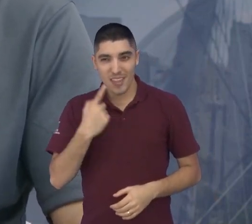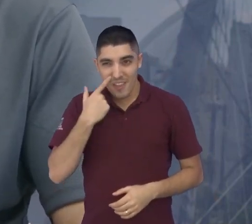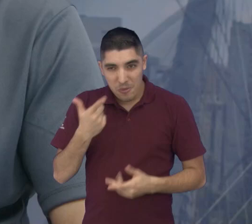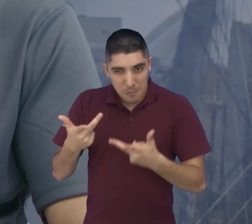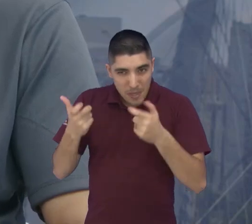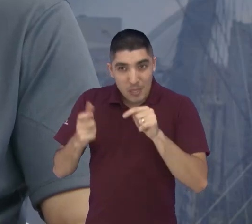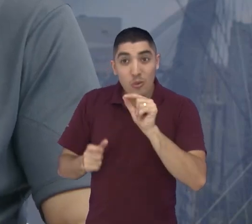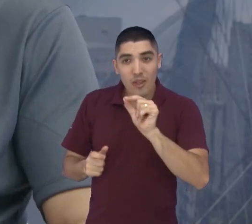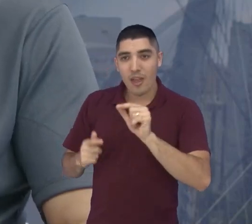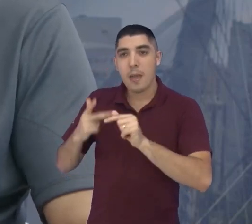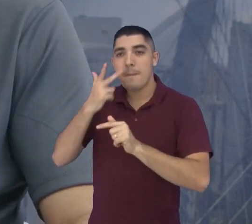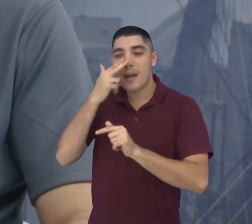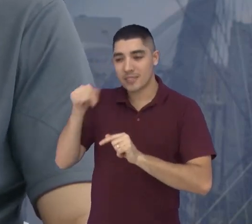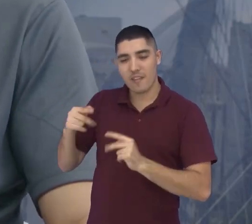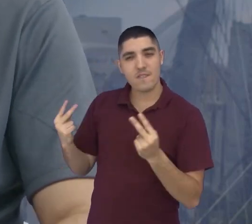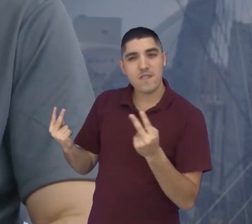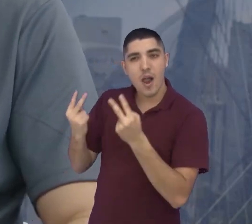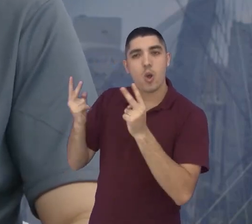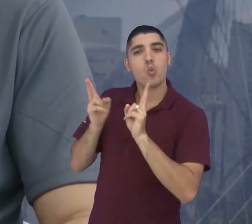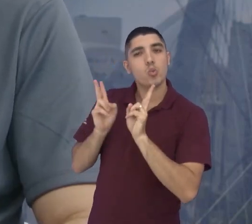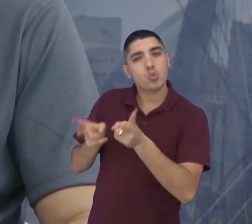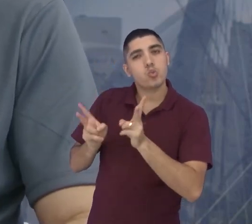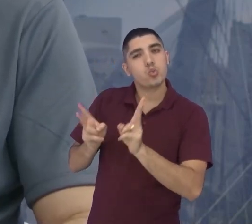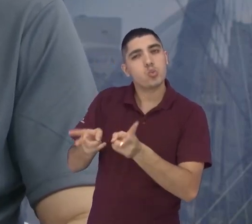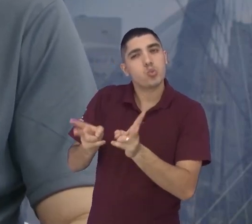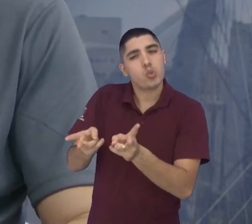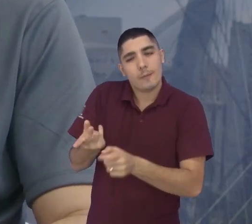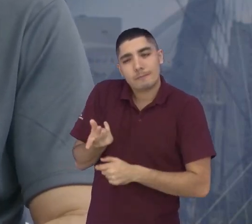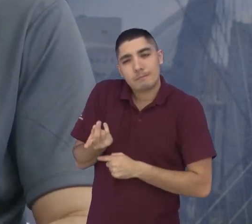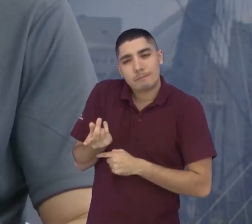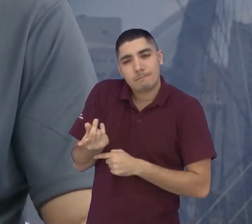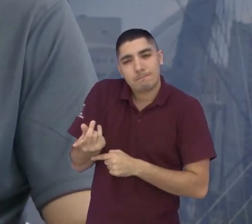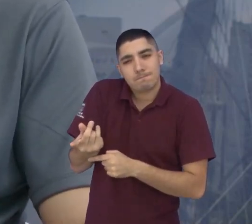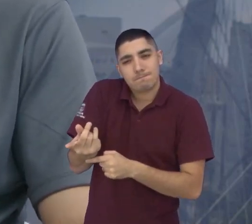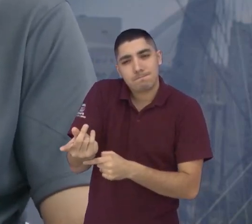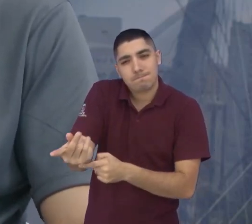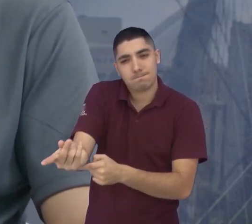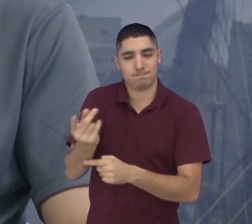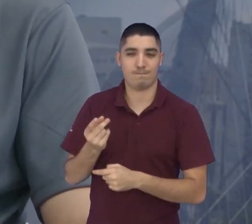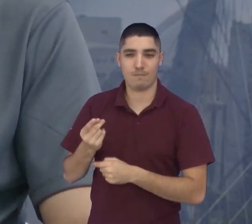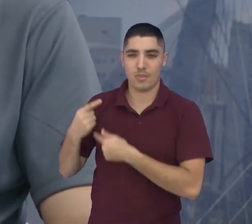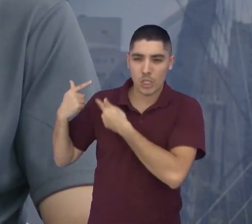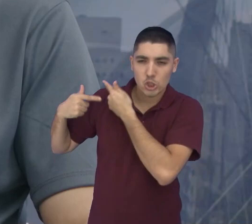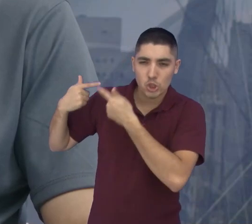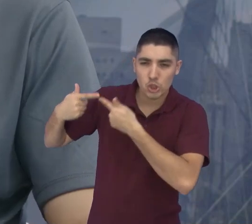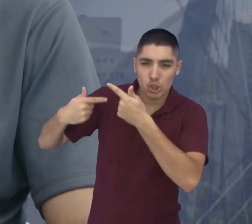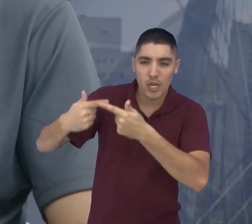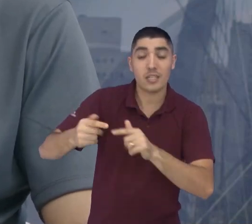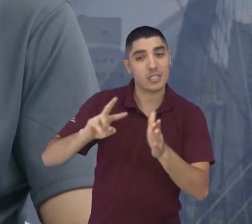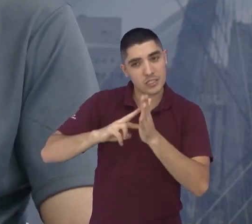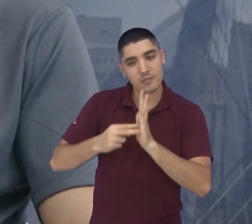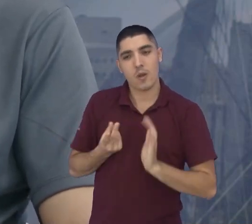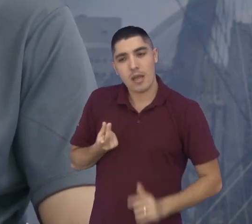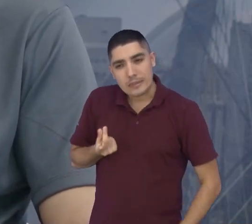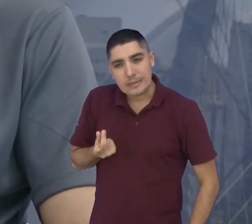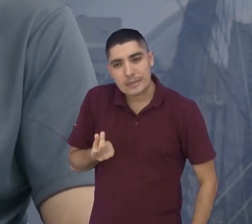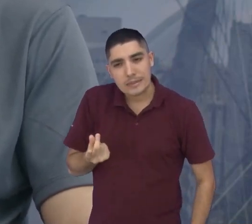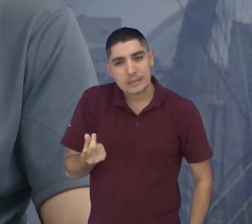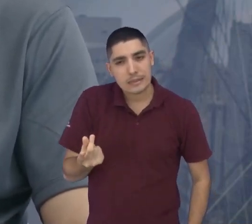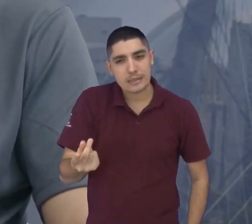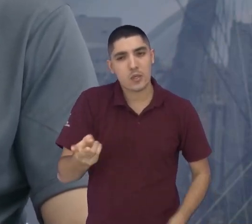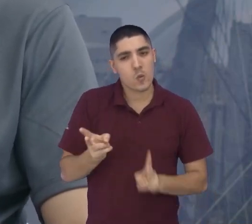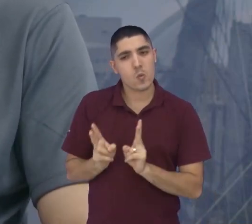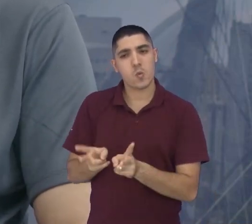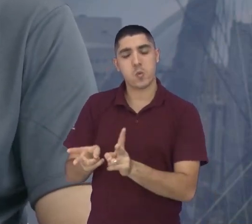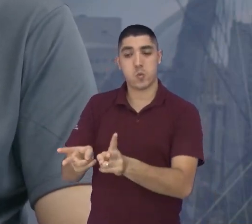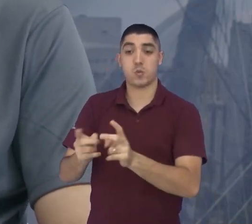perpetuação desses valores, que essa eu acredito que seja o fundamento da existência desse patrimônio